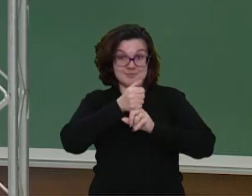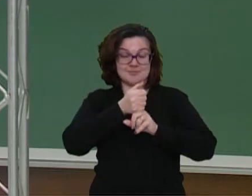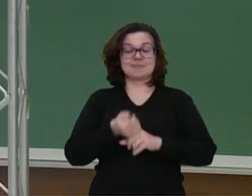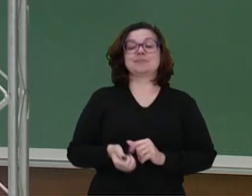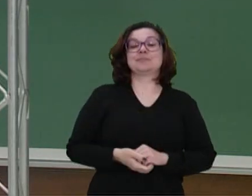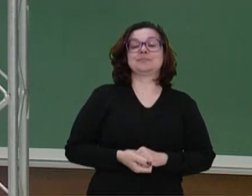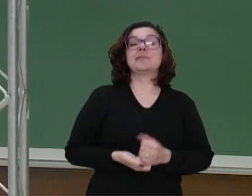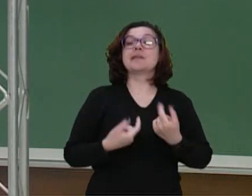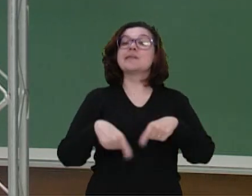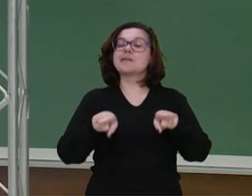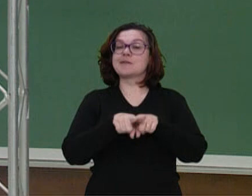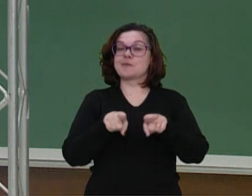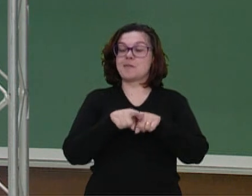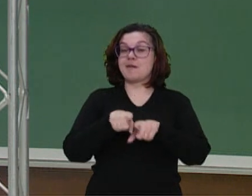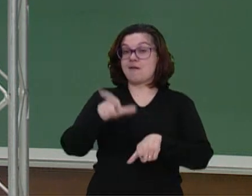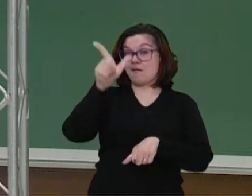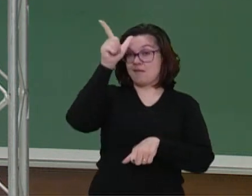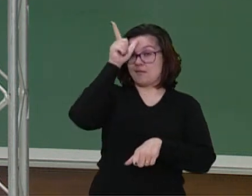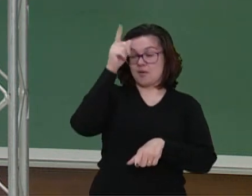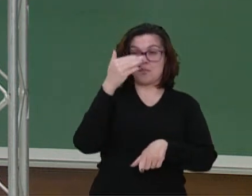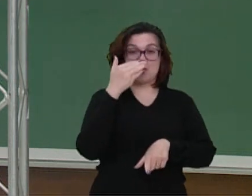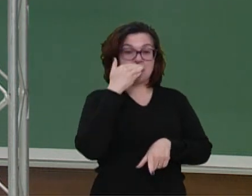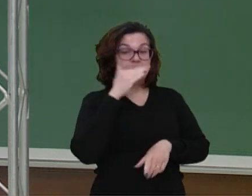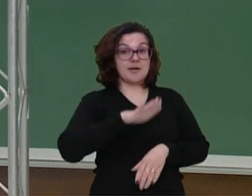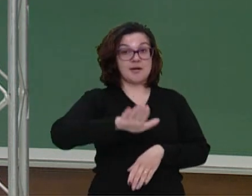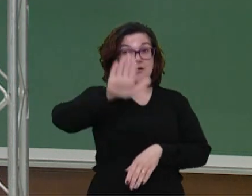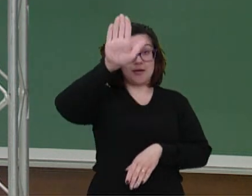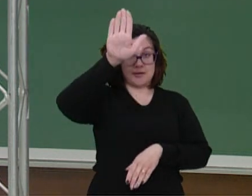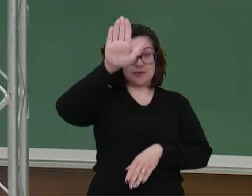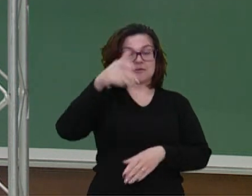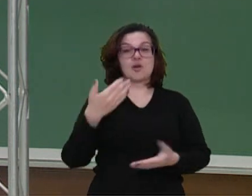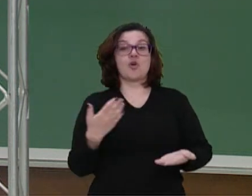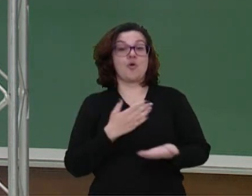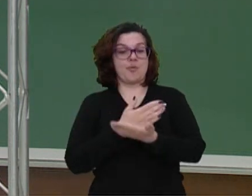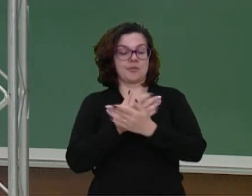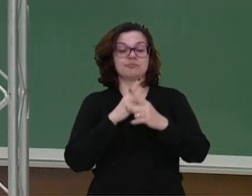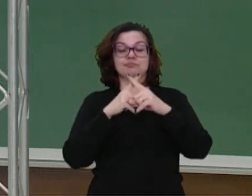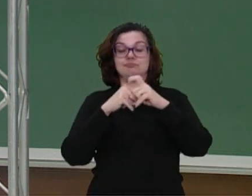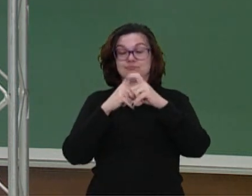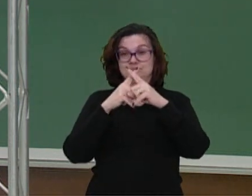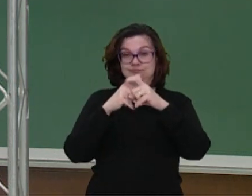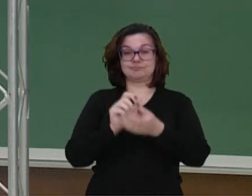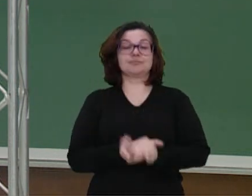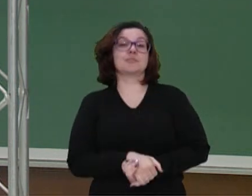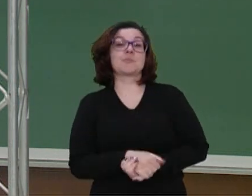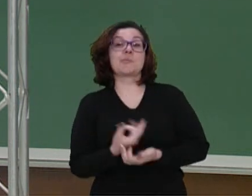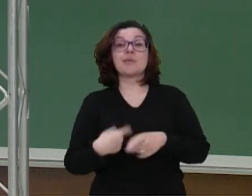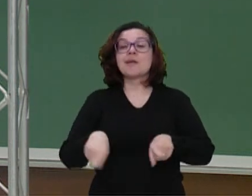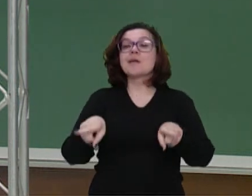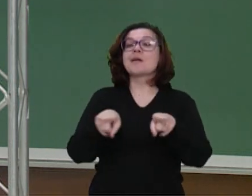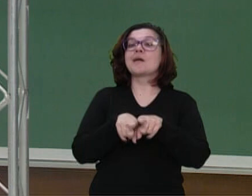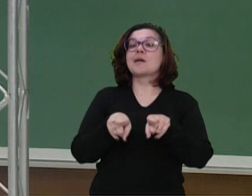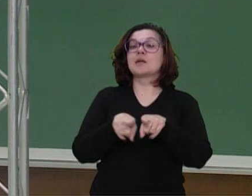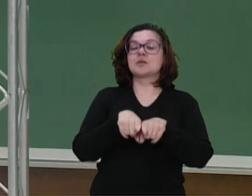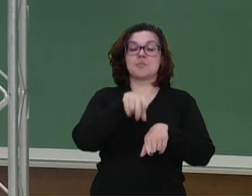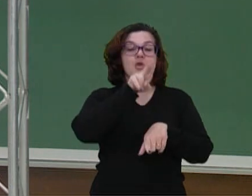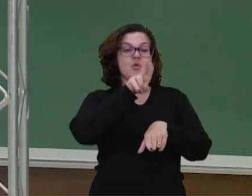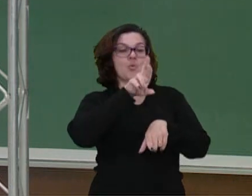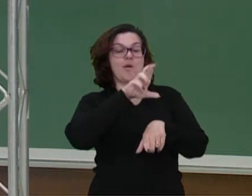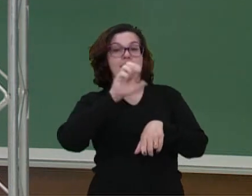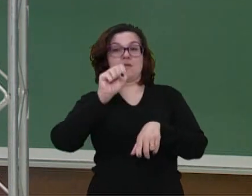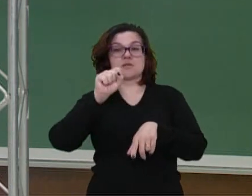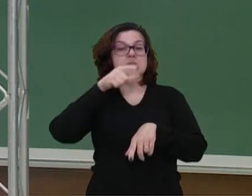também na Alemanha de Hitler, com a ideologia nacional-socialista, e também na União Soviética de